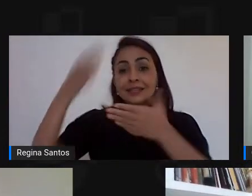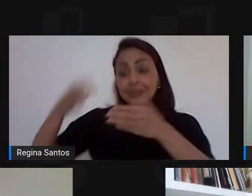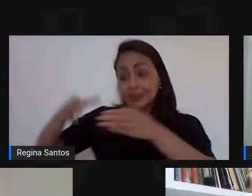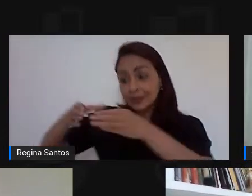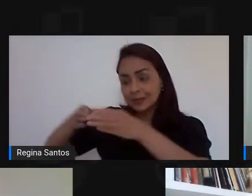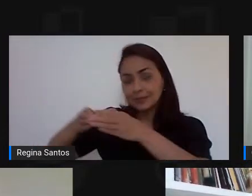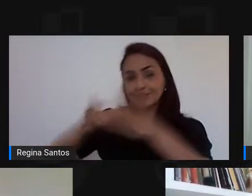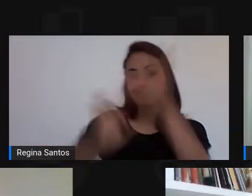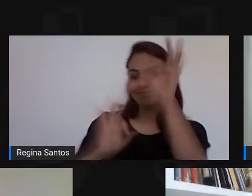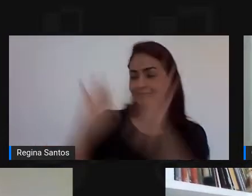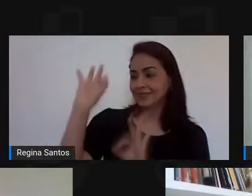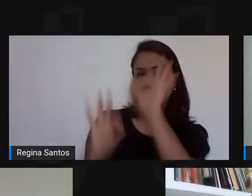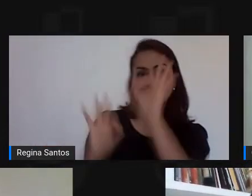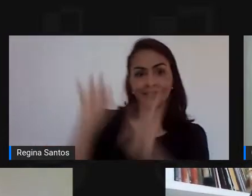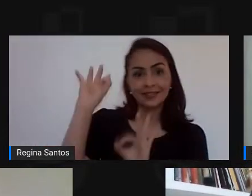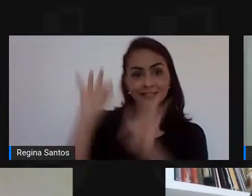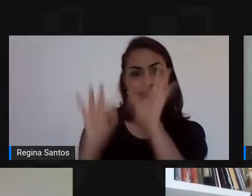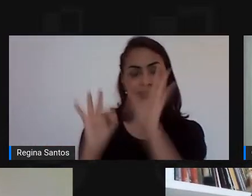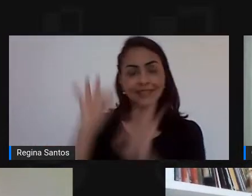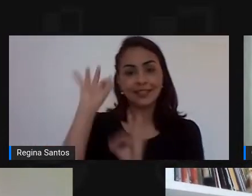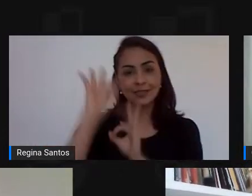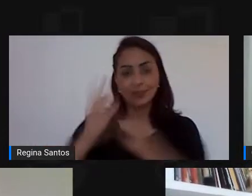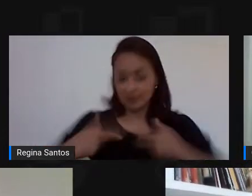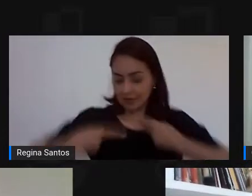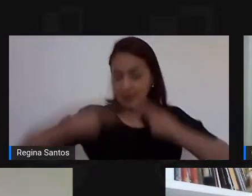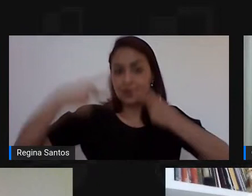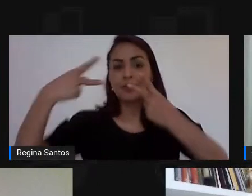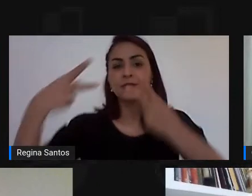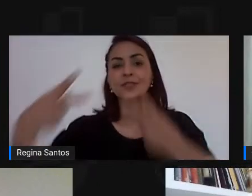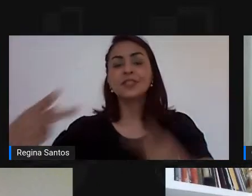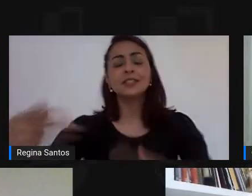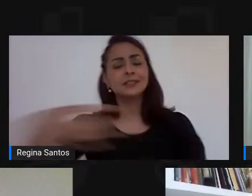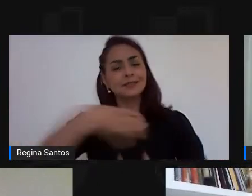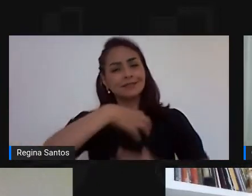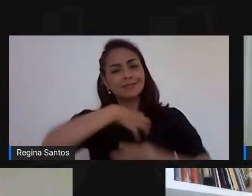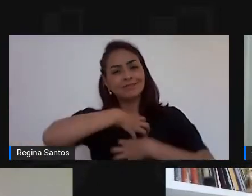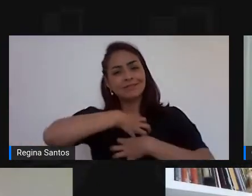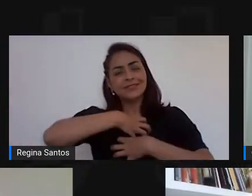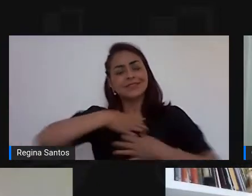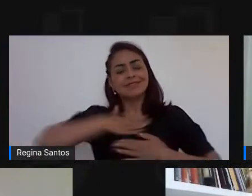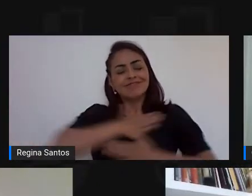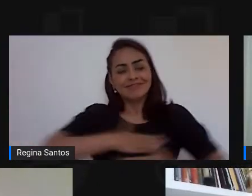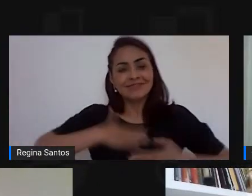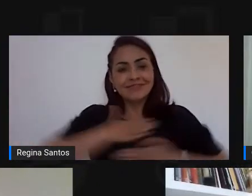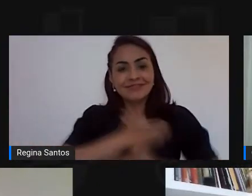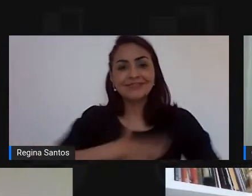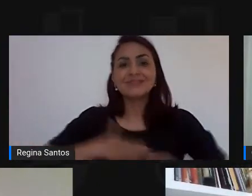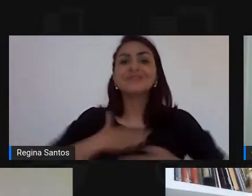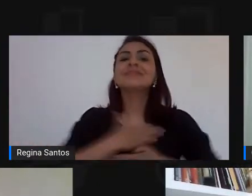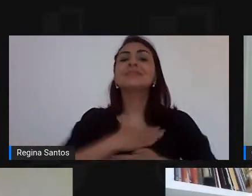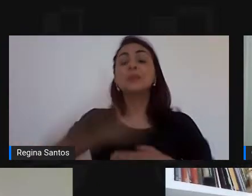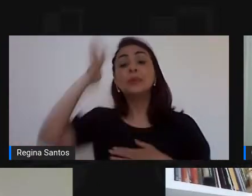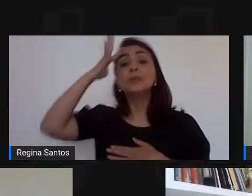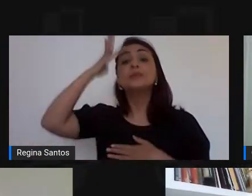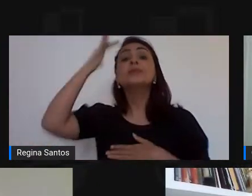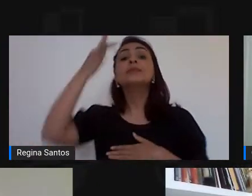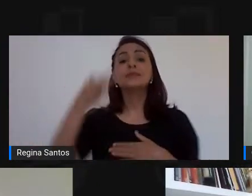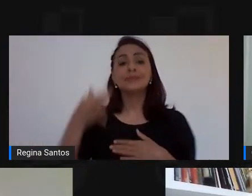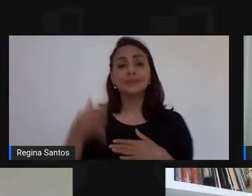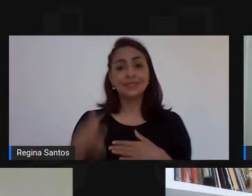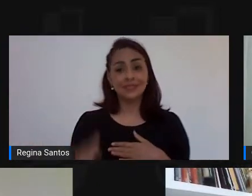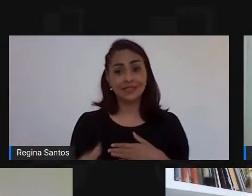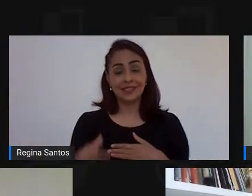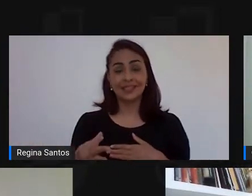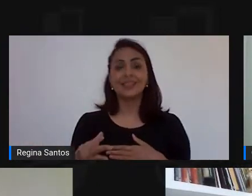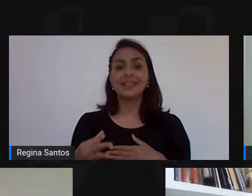convite, eu fiquei muito honrada mesmo, né, por entender o tamanho desse evento, o que ele significa para todos nós,